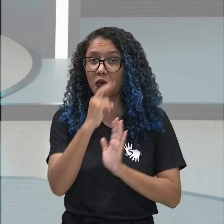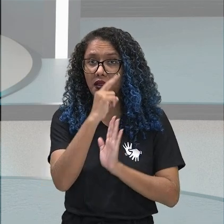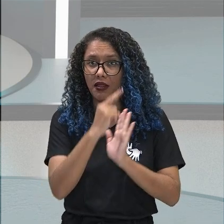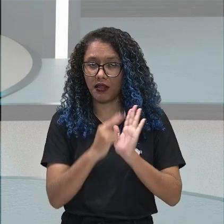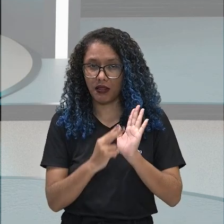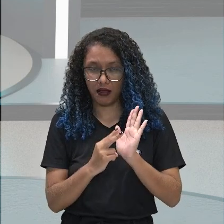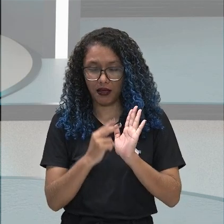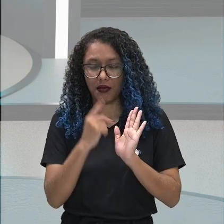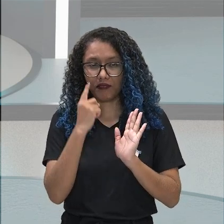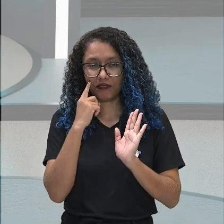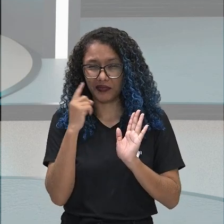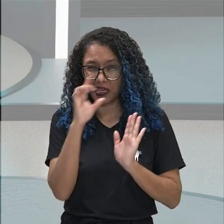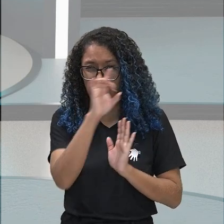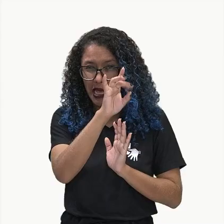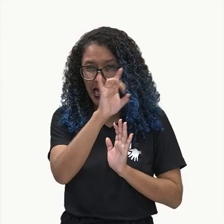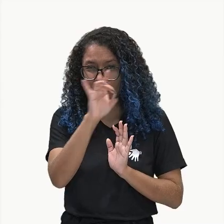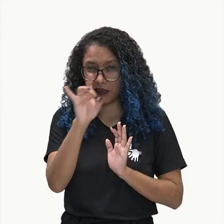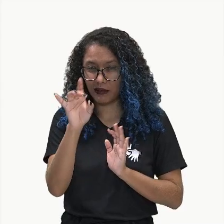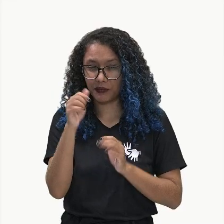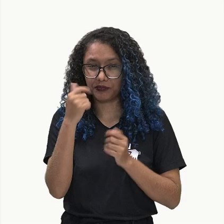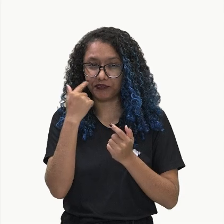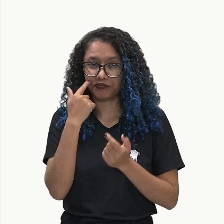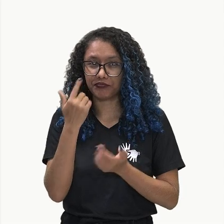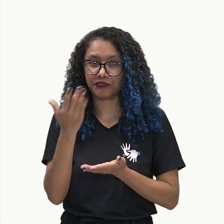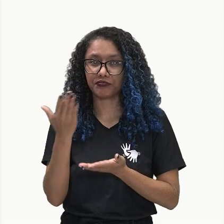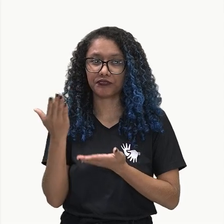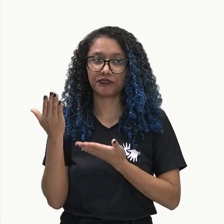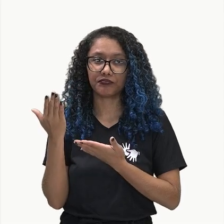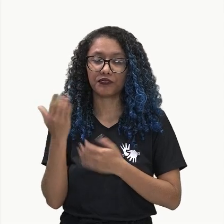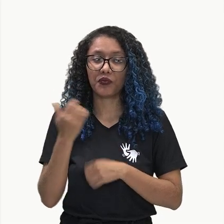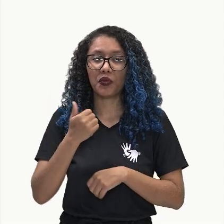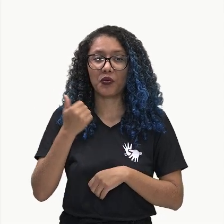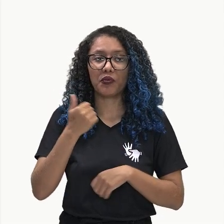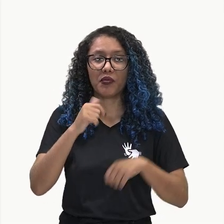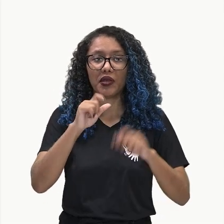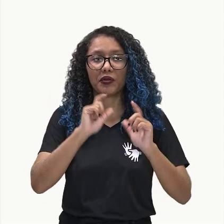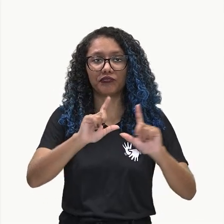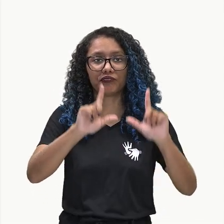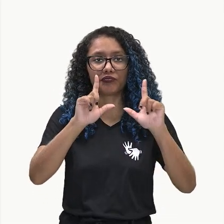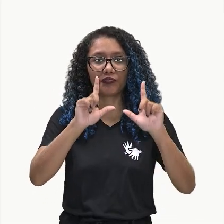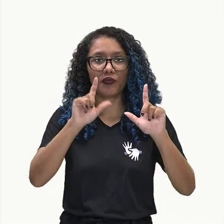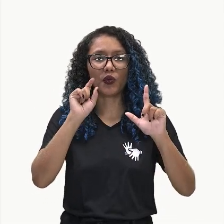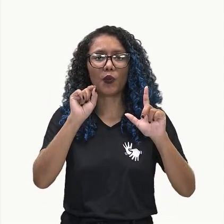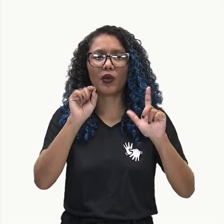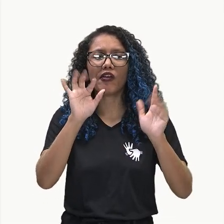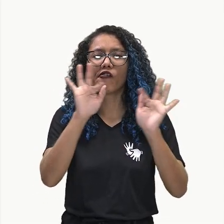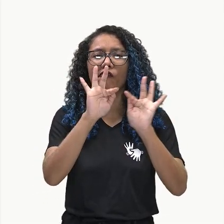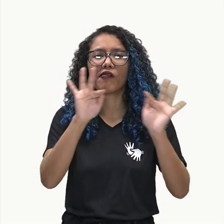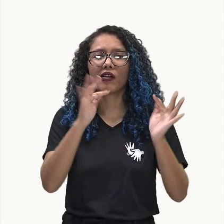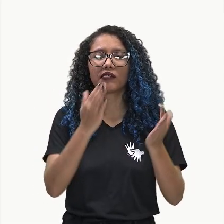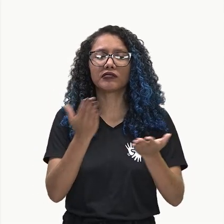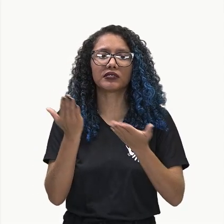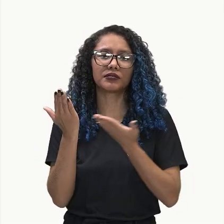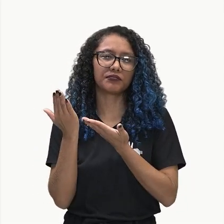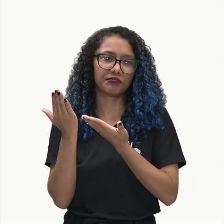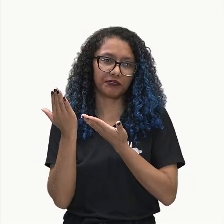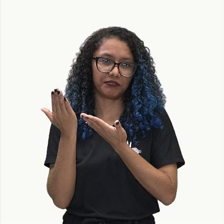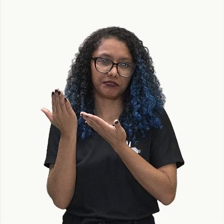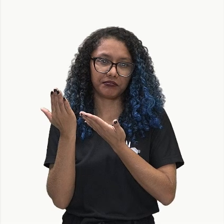um desses recortes. Vamos lá? No primeiro quadrinho está escrito: Me encantan